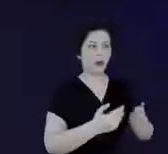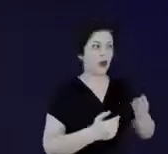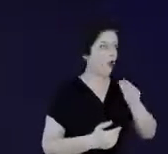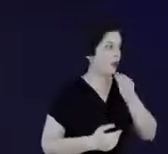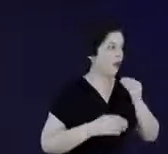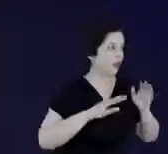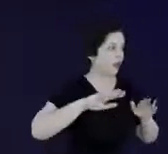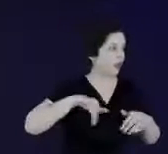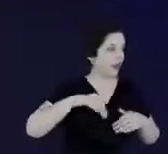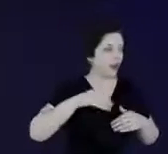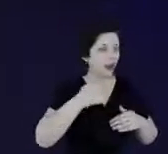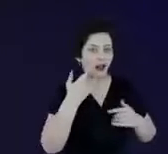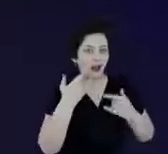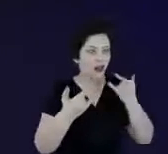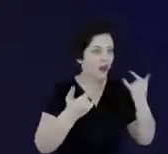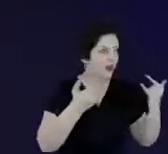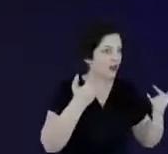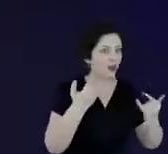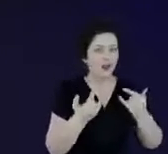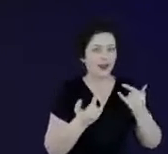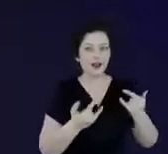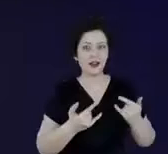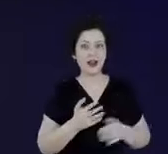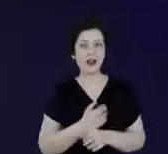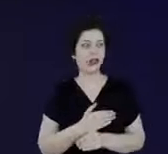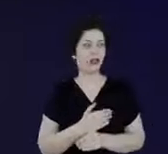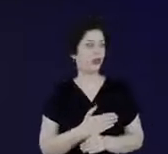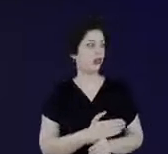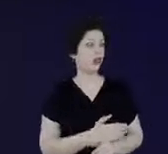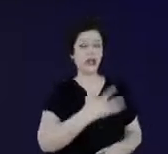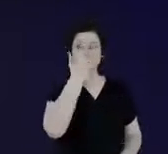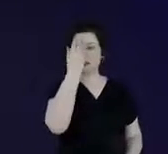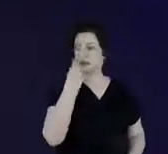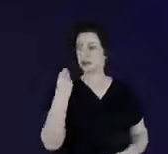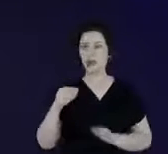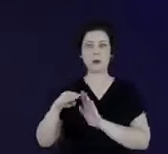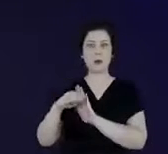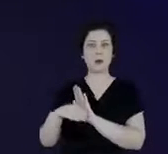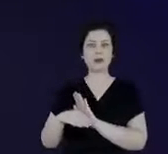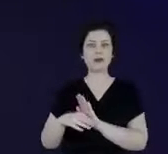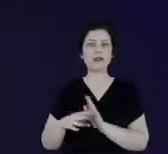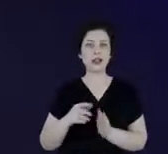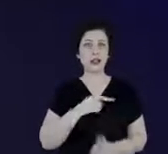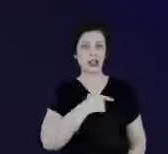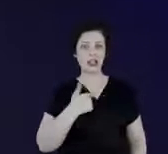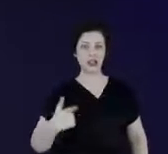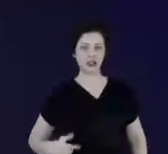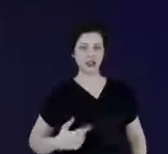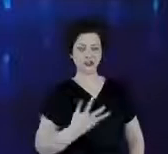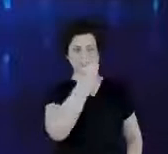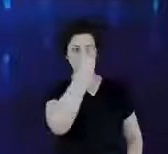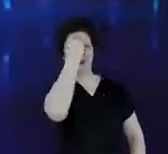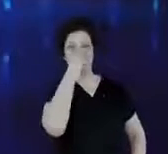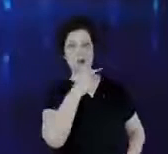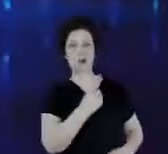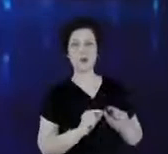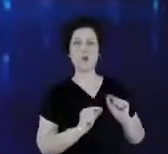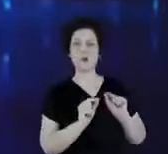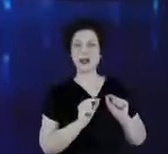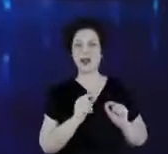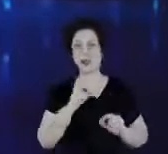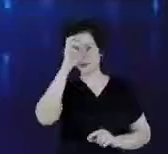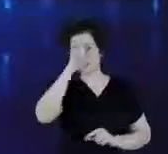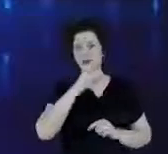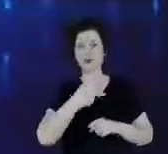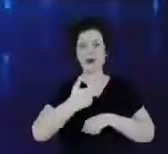aqui outra ali e outro ali e de repente se esquece do plano e na China eu tive uma lição quando eu tava fazendo a